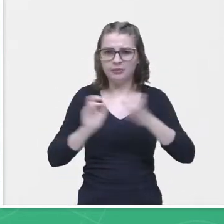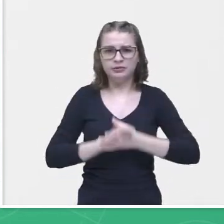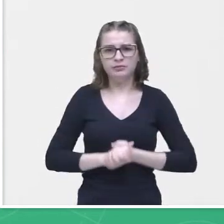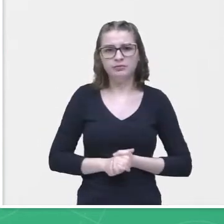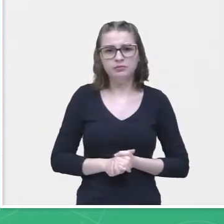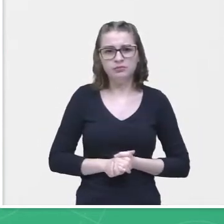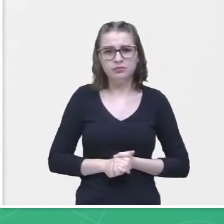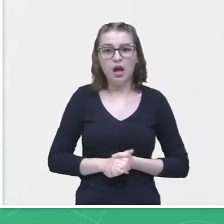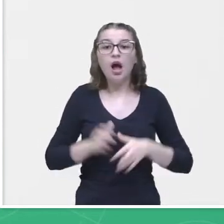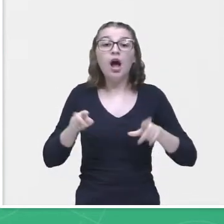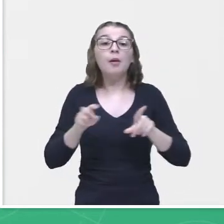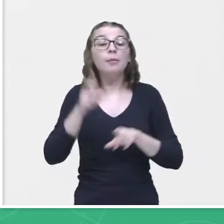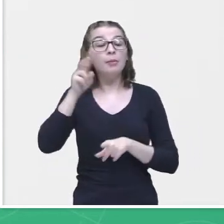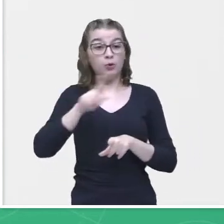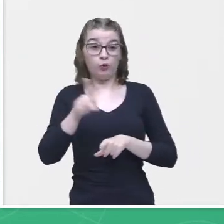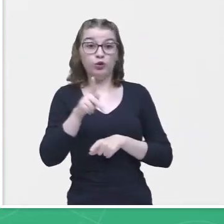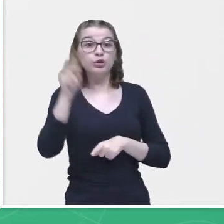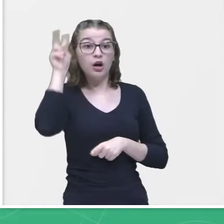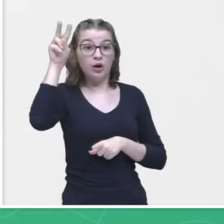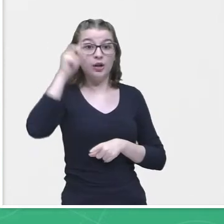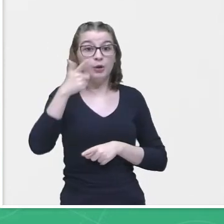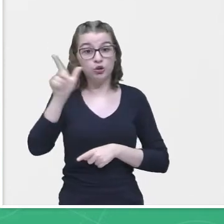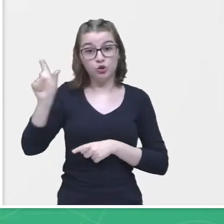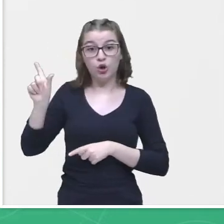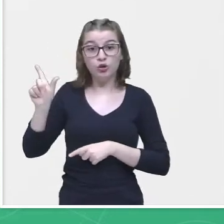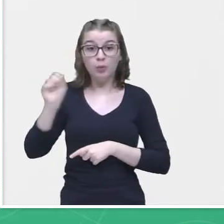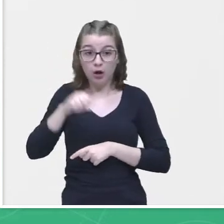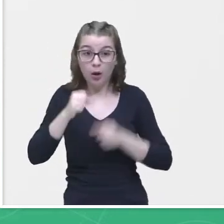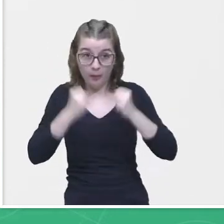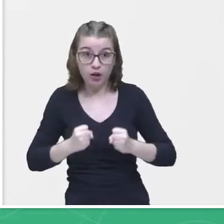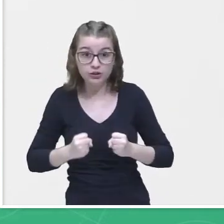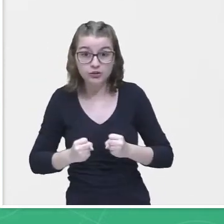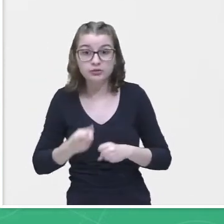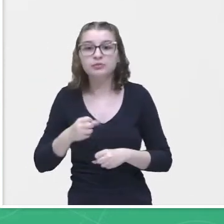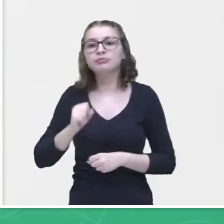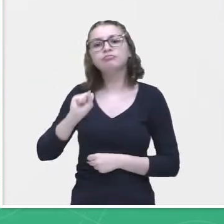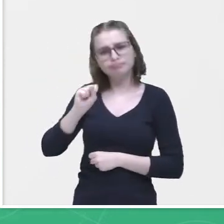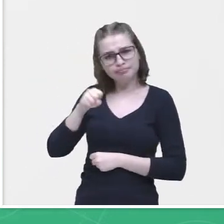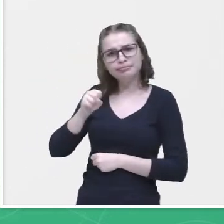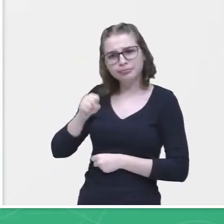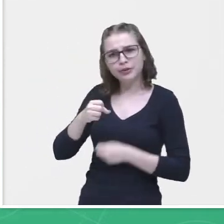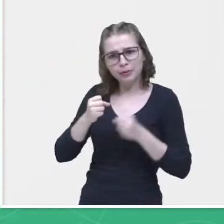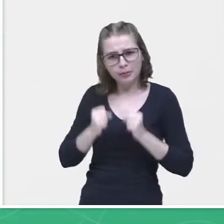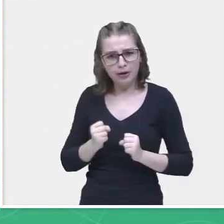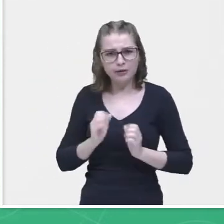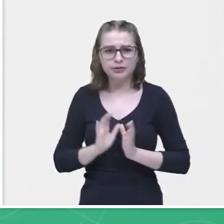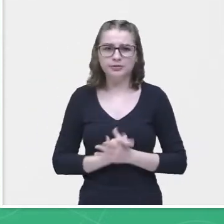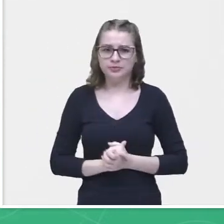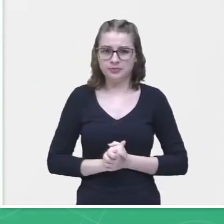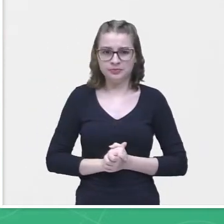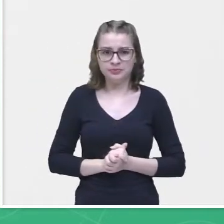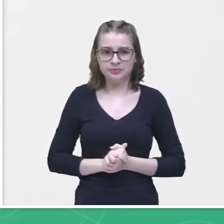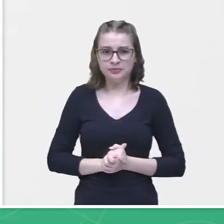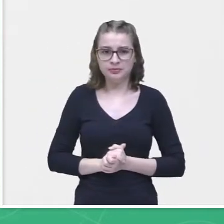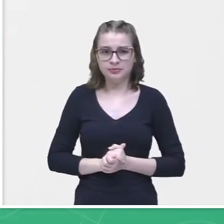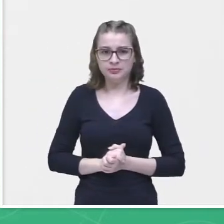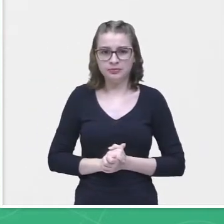aí. Ótimo. Ótimo, você é fera. Você é fera. Você lembrou outro já. Vamos lá, outro. Olha aí,